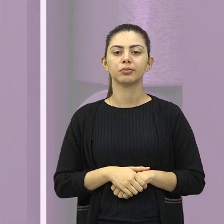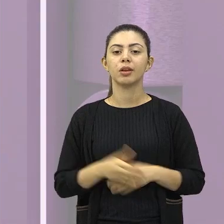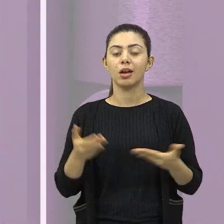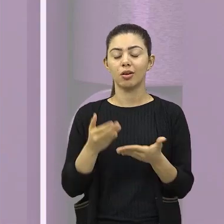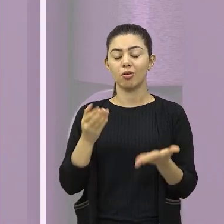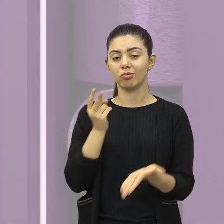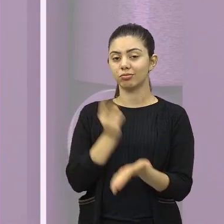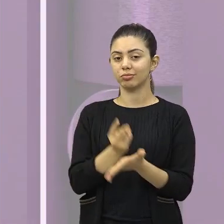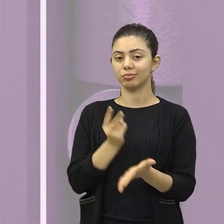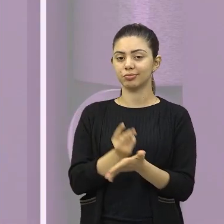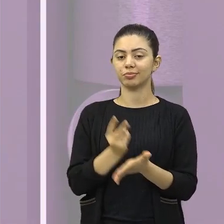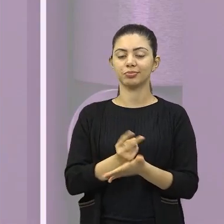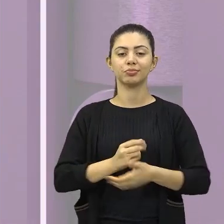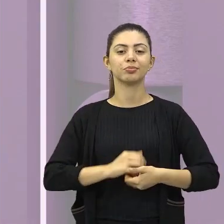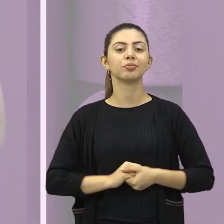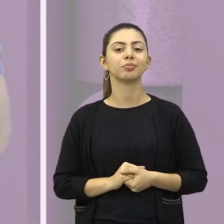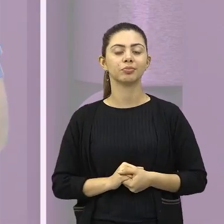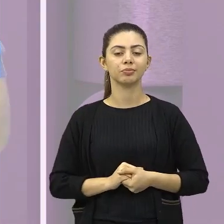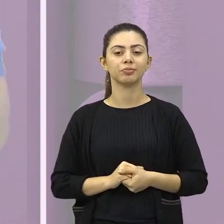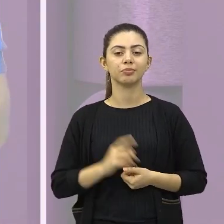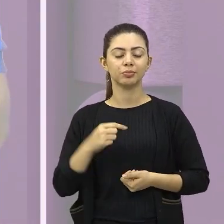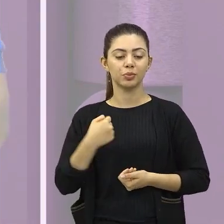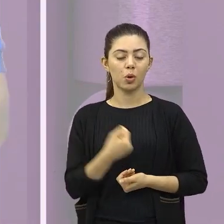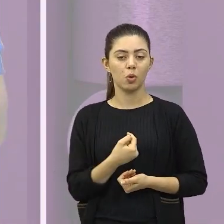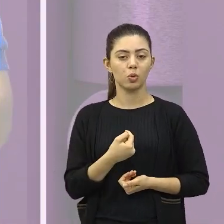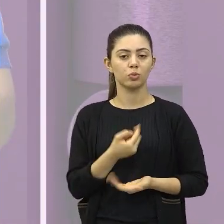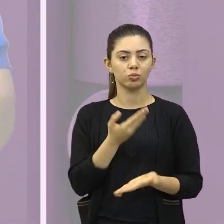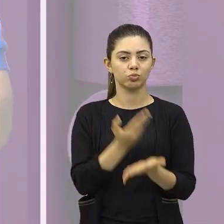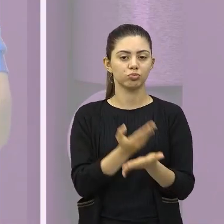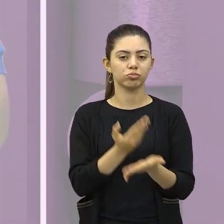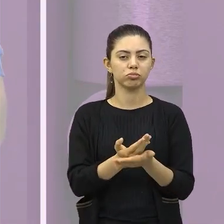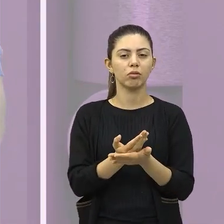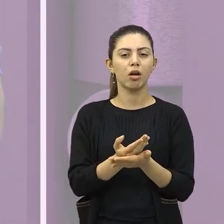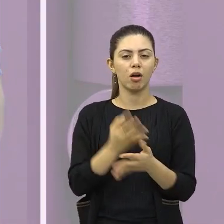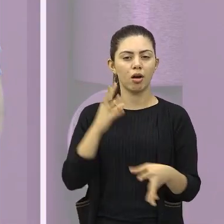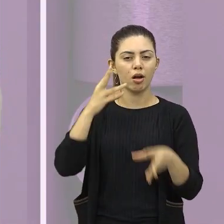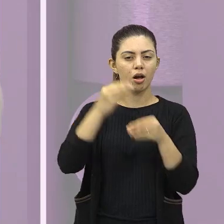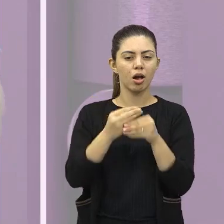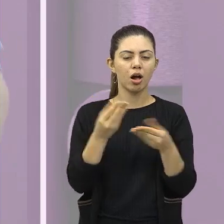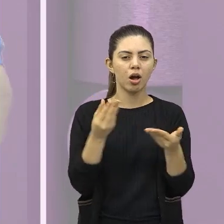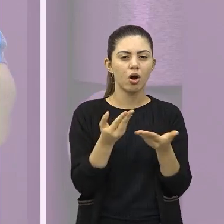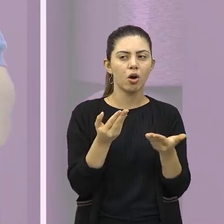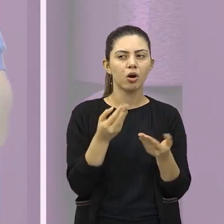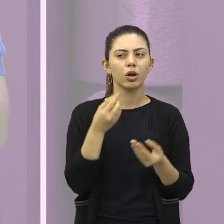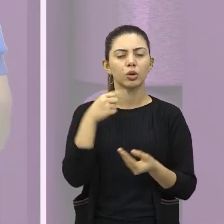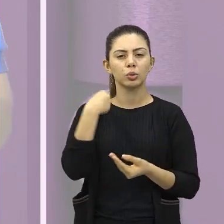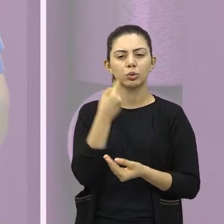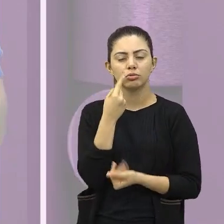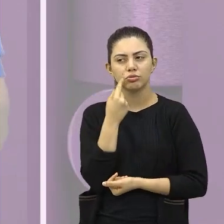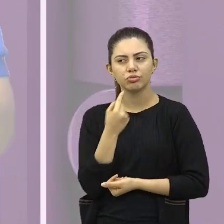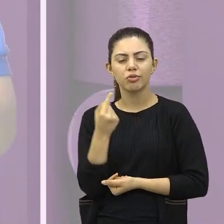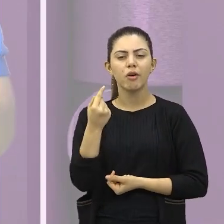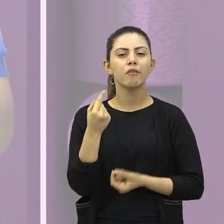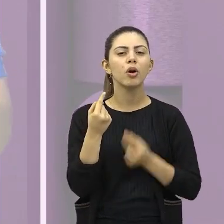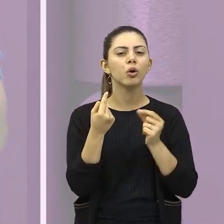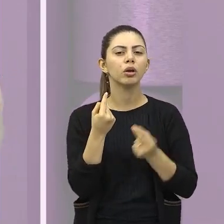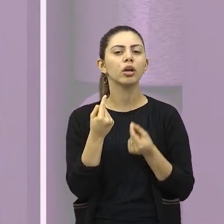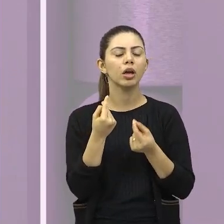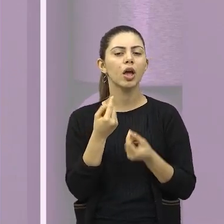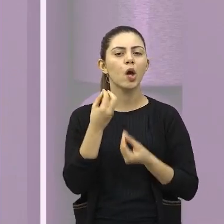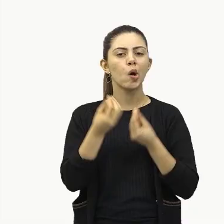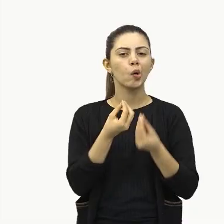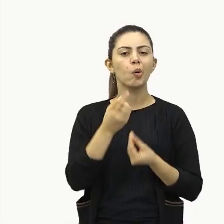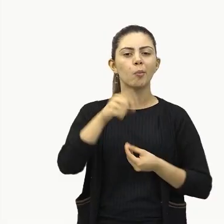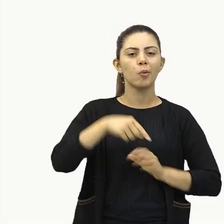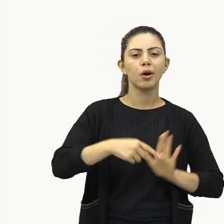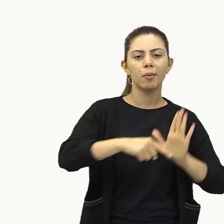avançando ainda aqui nos nossos estudos, na nossa revisão, nós vamos agora explorar aí um pouquinho, revisar a adição e